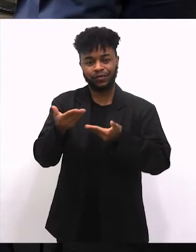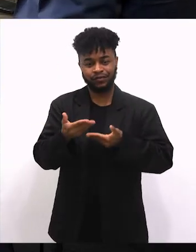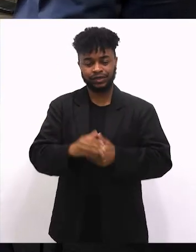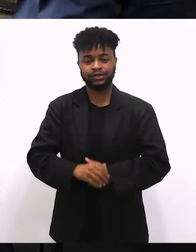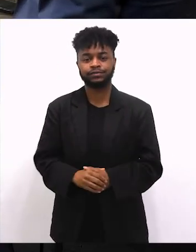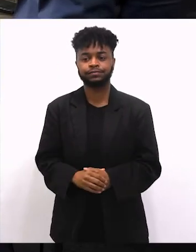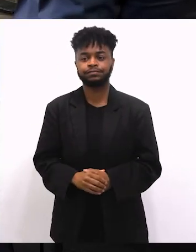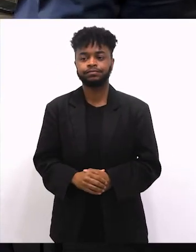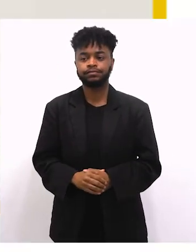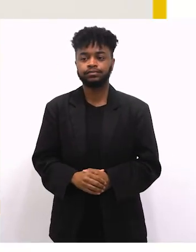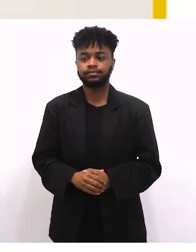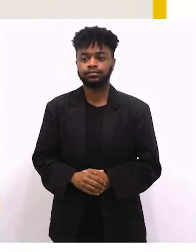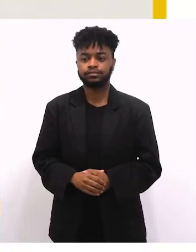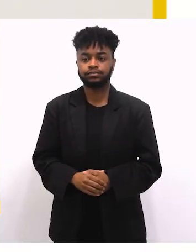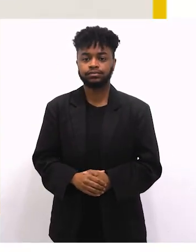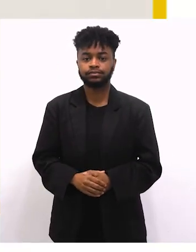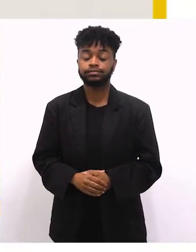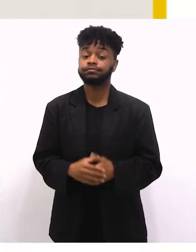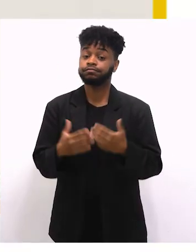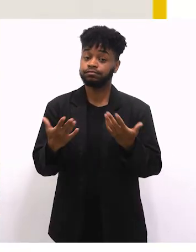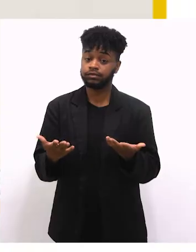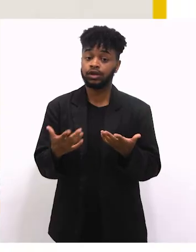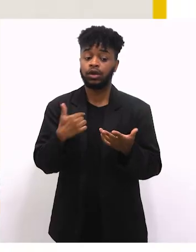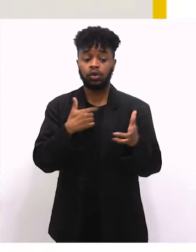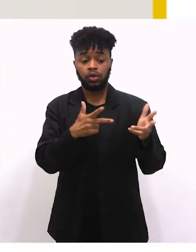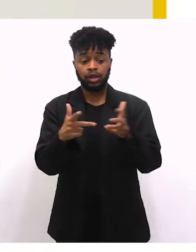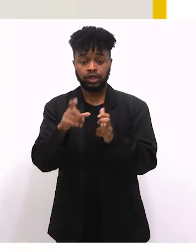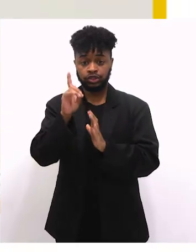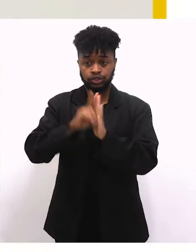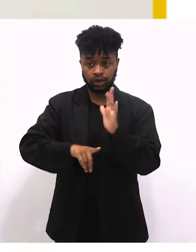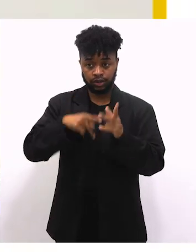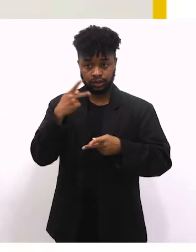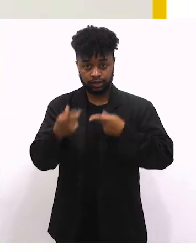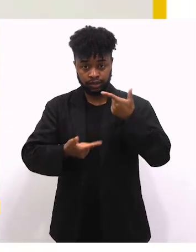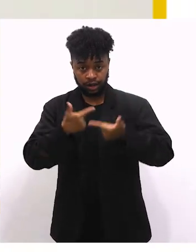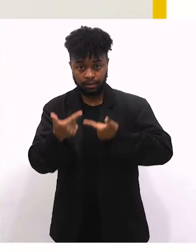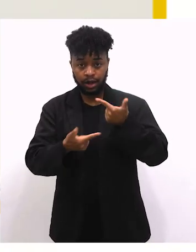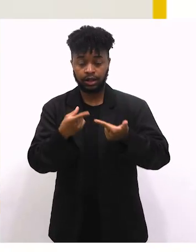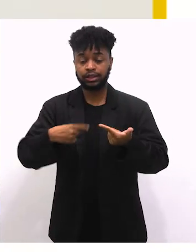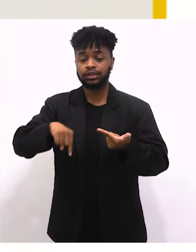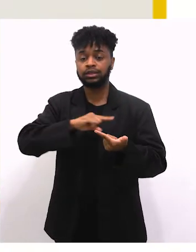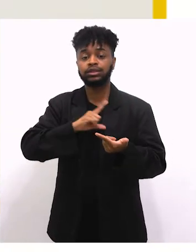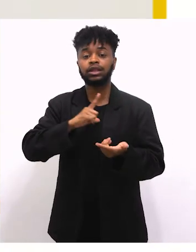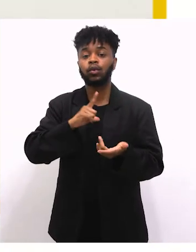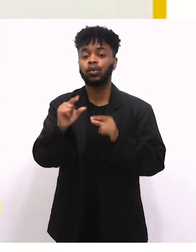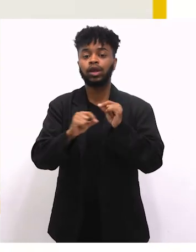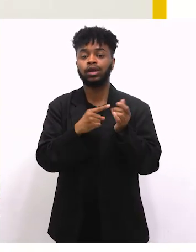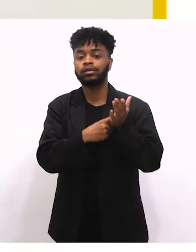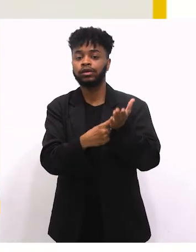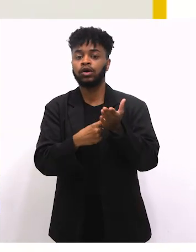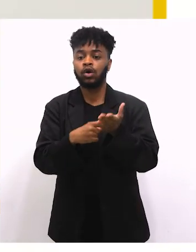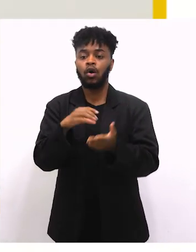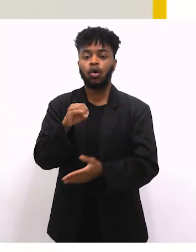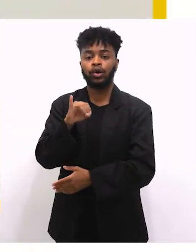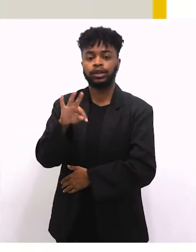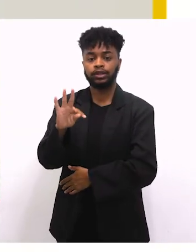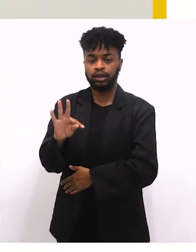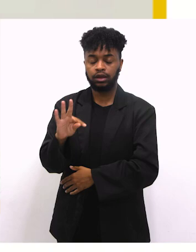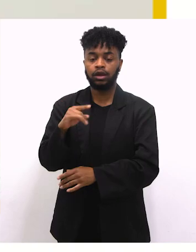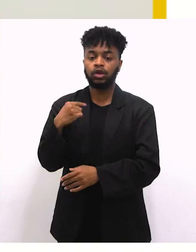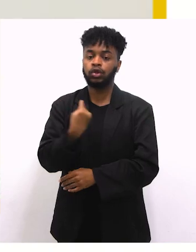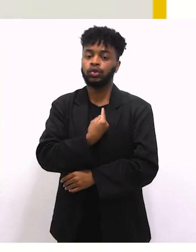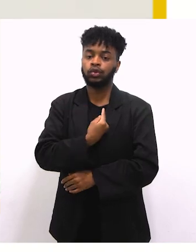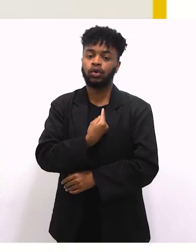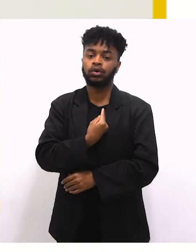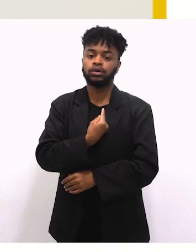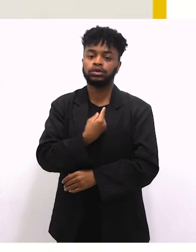convite. Hã, Tendo em vista o direito do trabalho, nós temos as convenções da OIT,